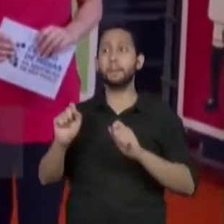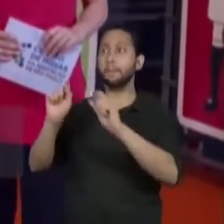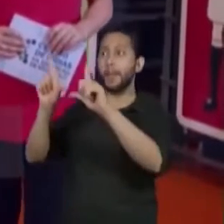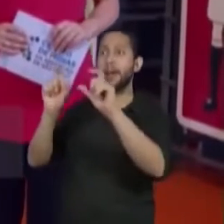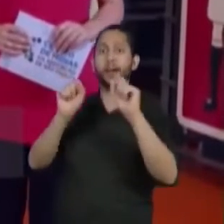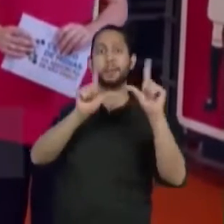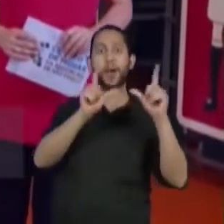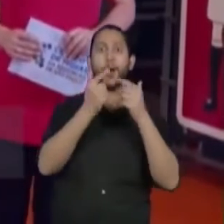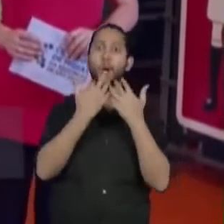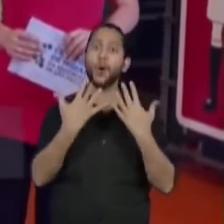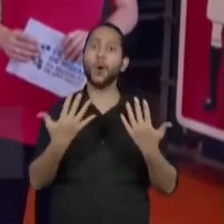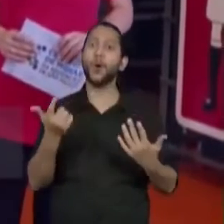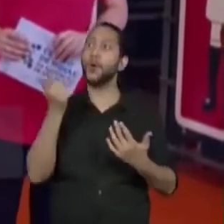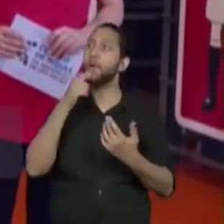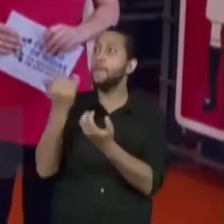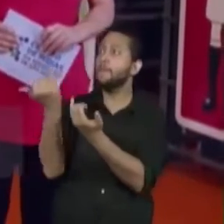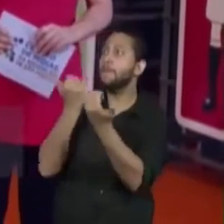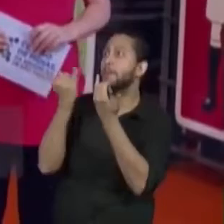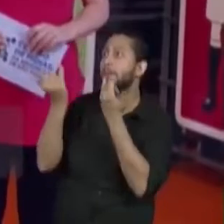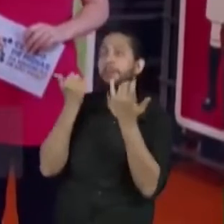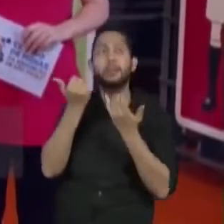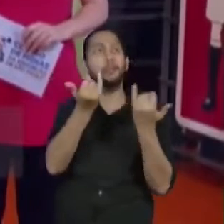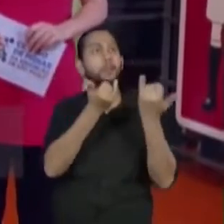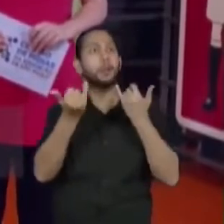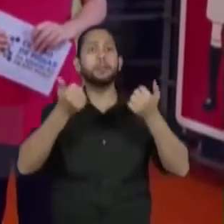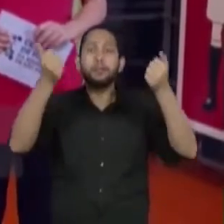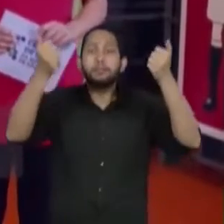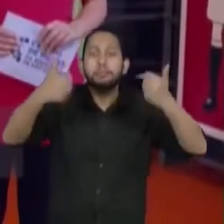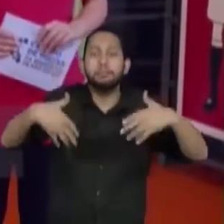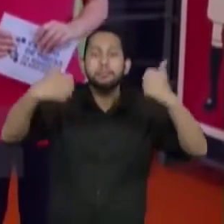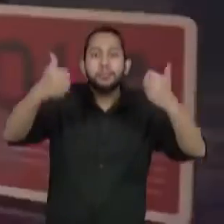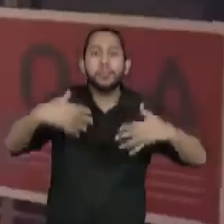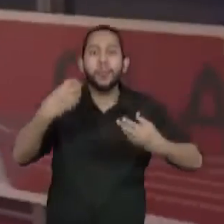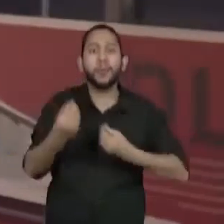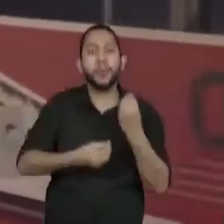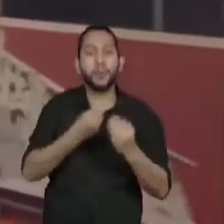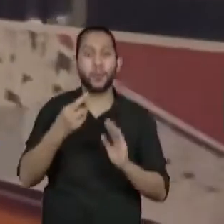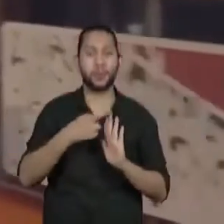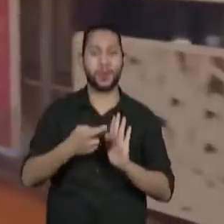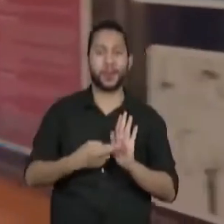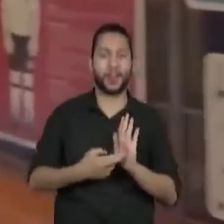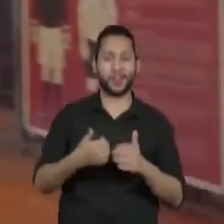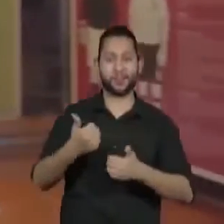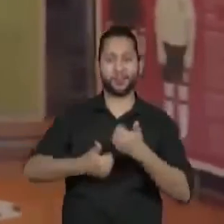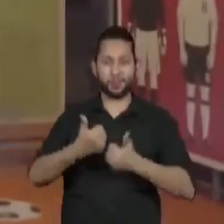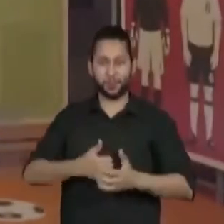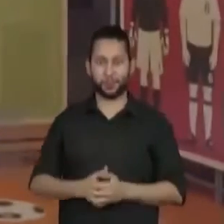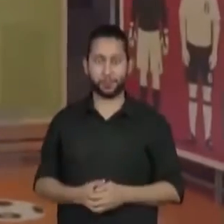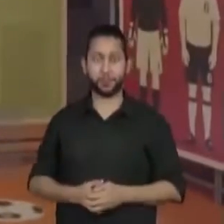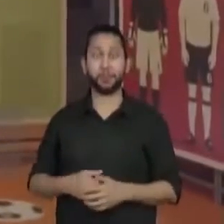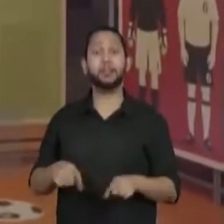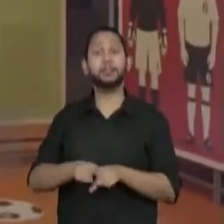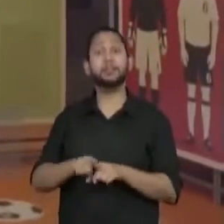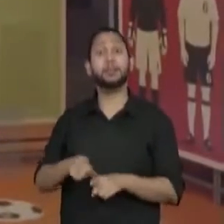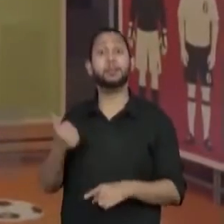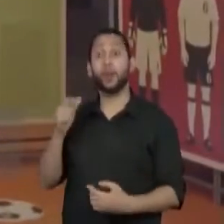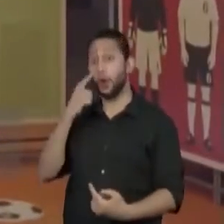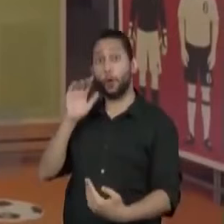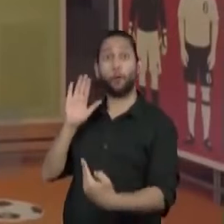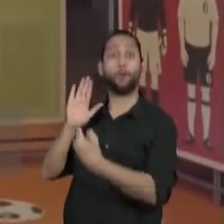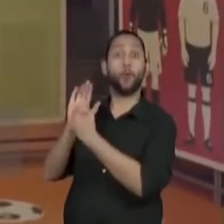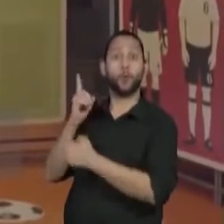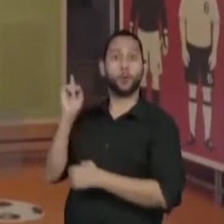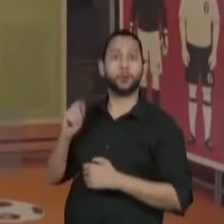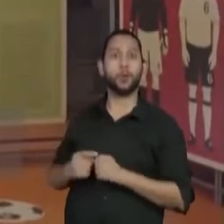placas coloridas, bem divertidas, que falam um pouquinho pra gente sobre as regras. Nós temos uma aqui no fundo que retrata